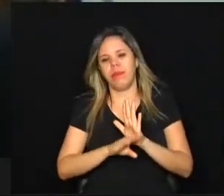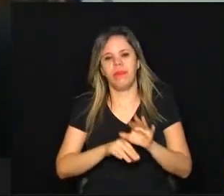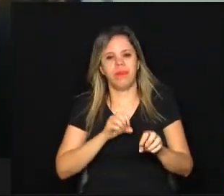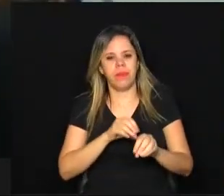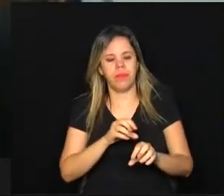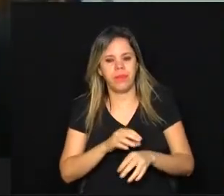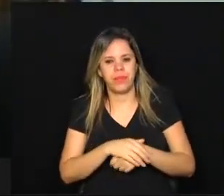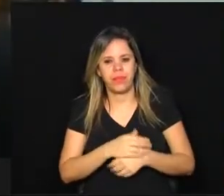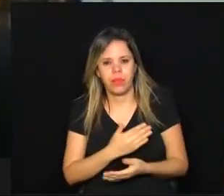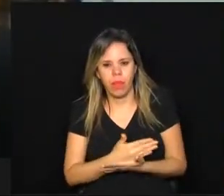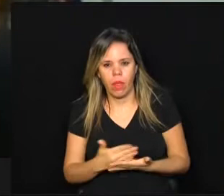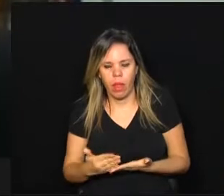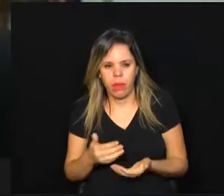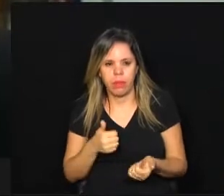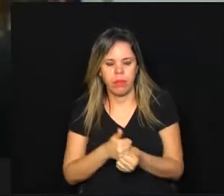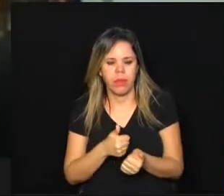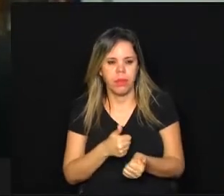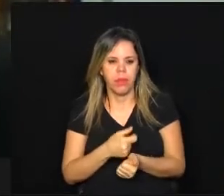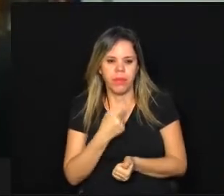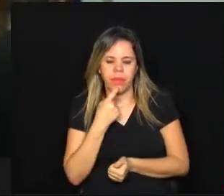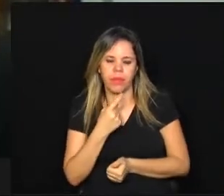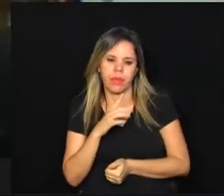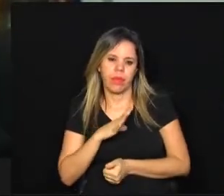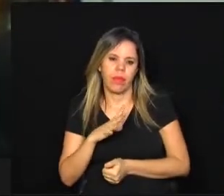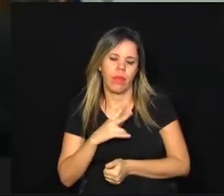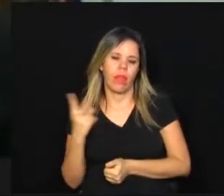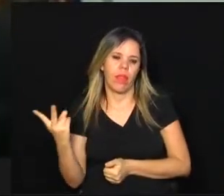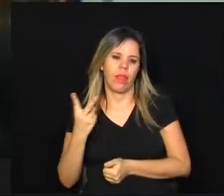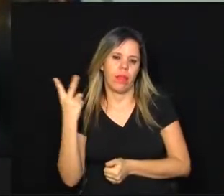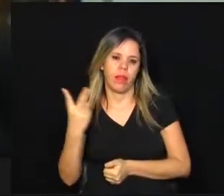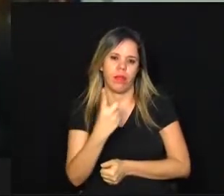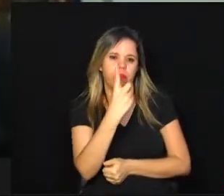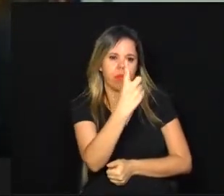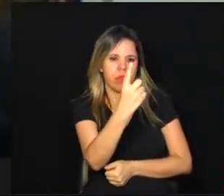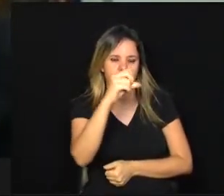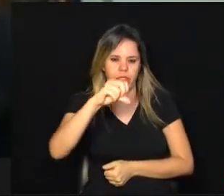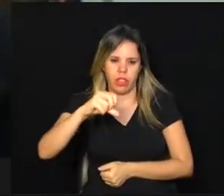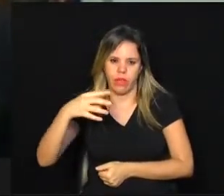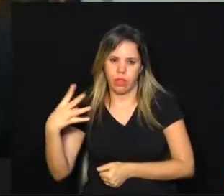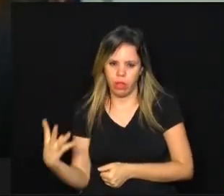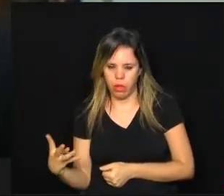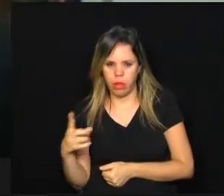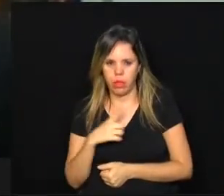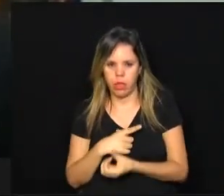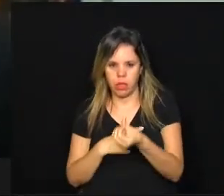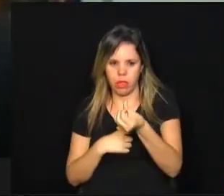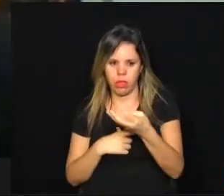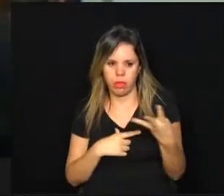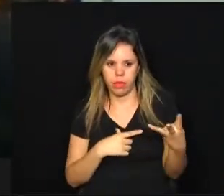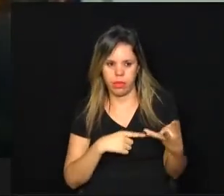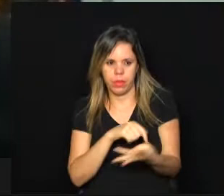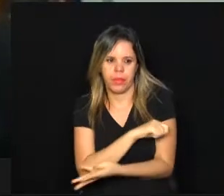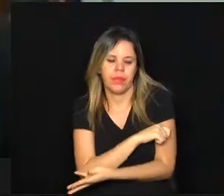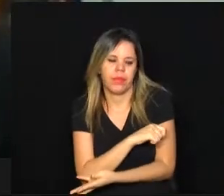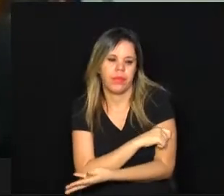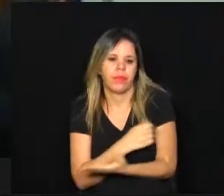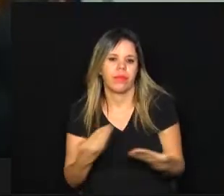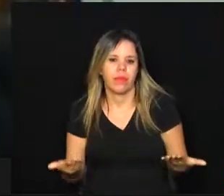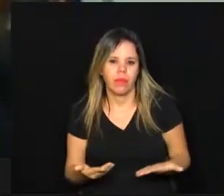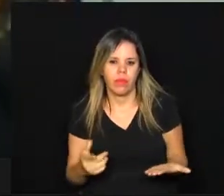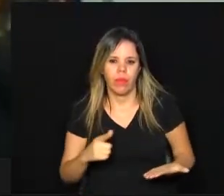que começou aí do ladinho de Campinas, em Valinhos, em 1994, com 64 alunos. Agora nós